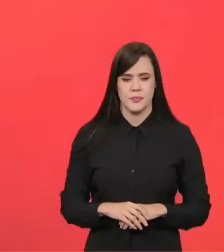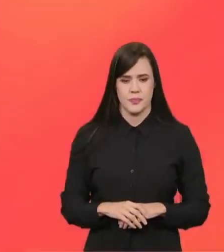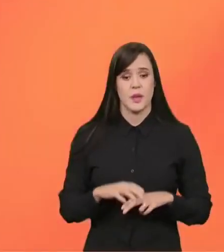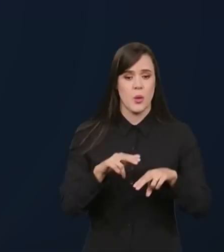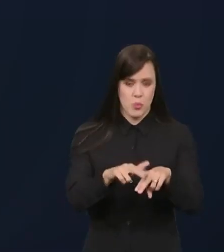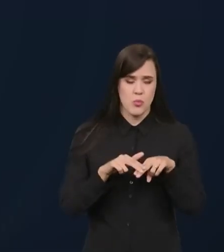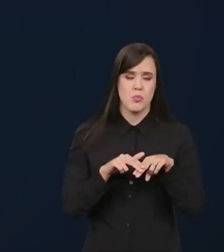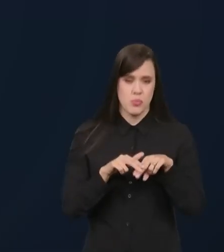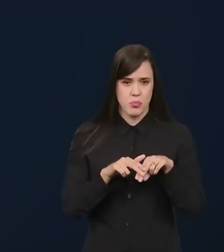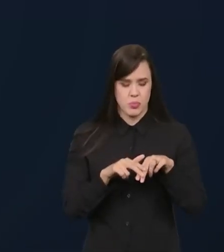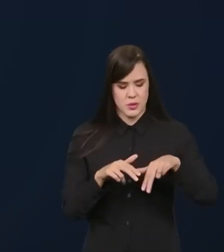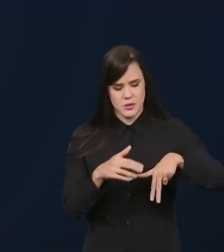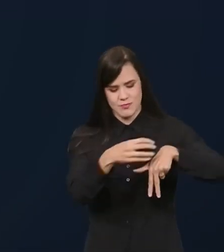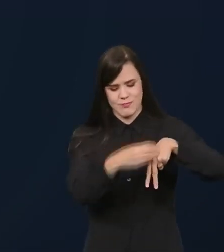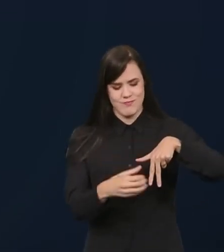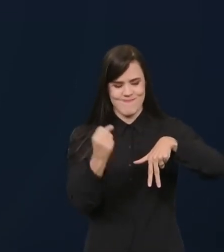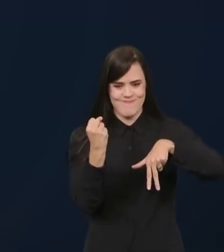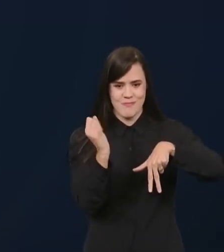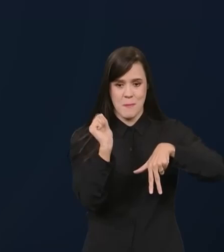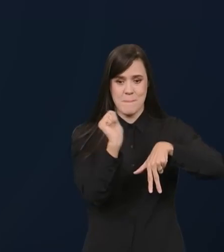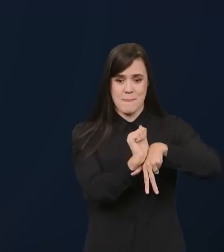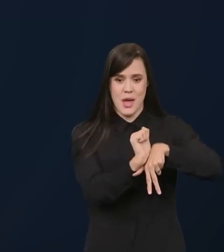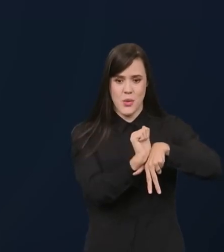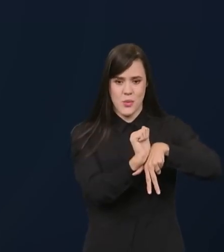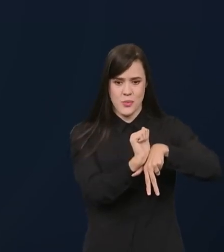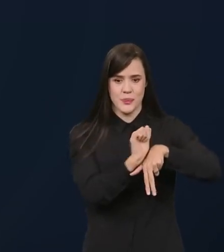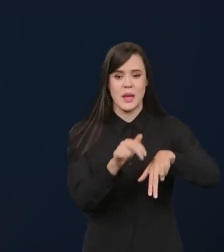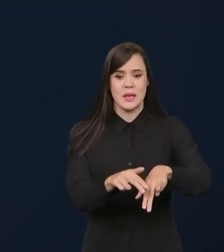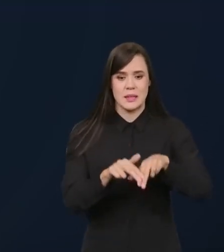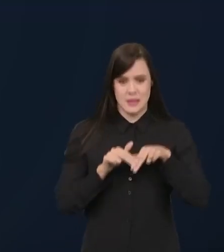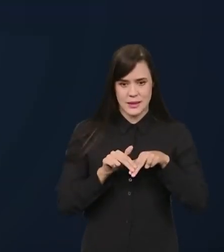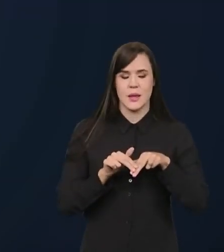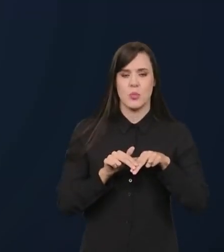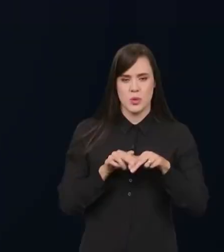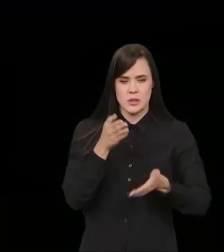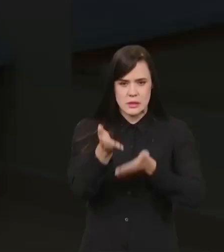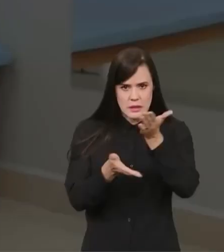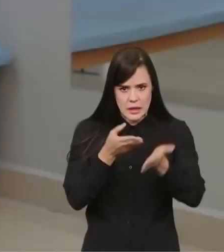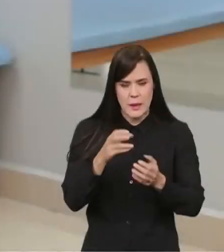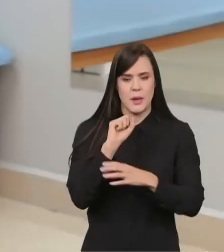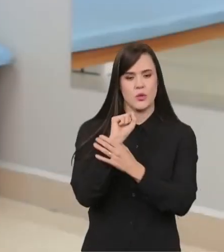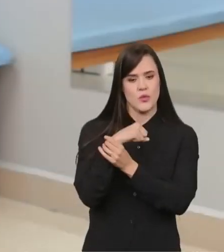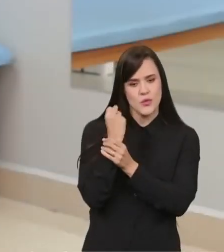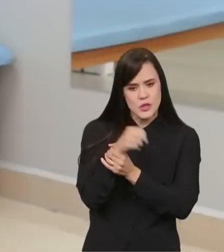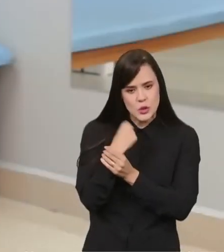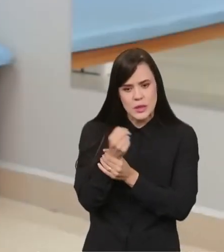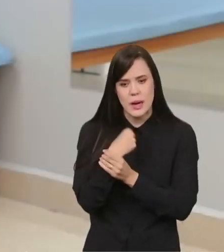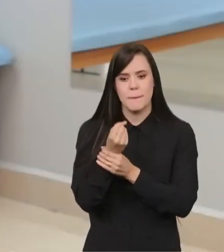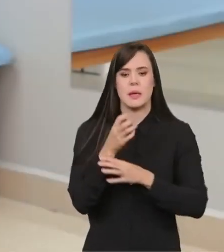por conta disso, eu fiquei tetraplégica. E aí, desde então, eu venho fazendo fisioterapia, procurando